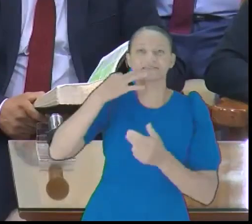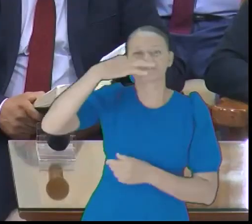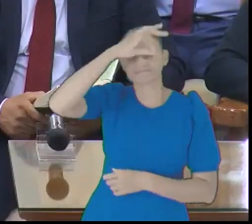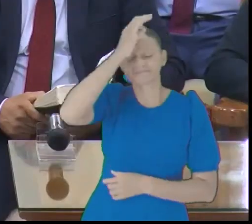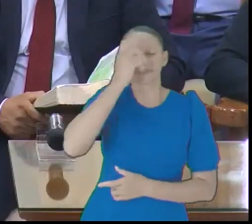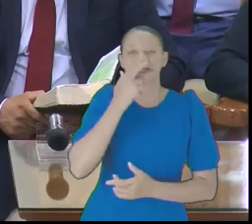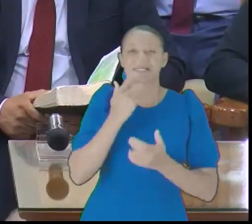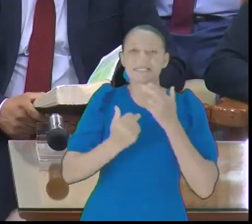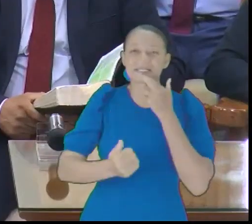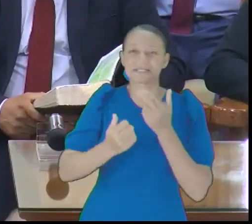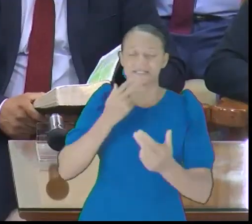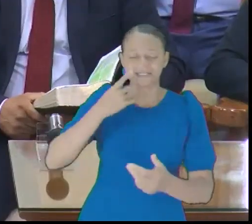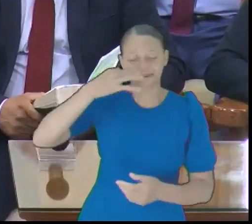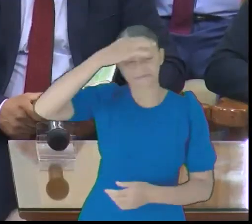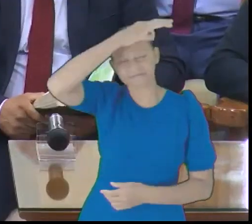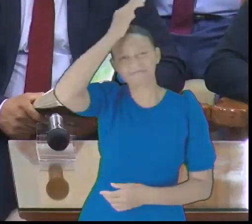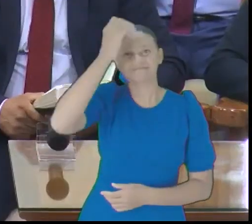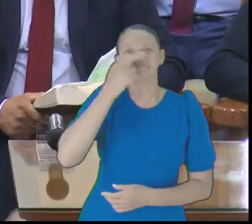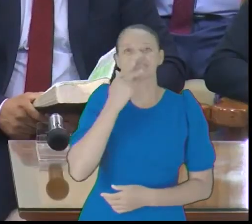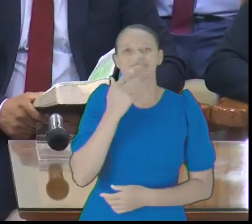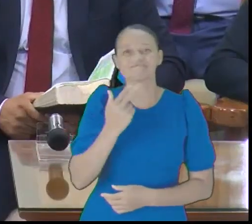Eremandes, edekamassuri.